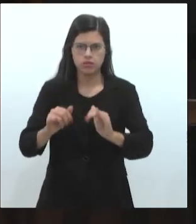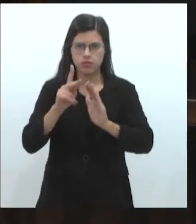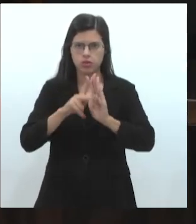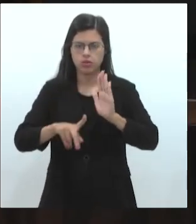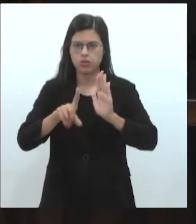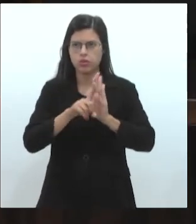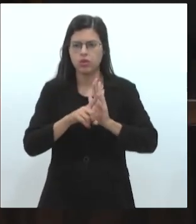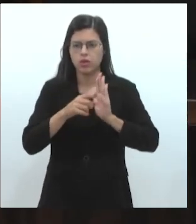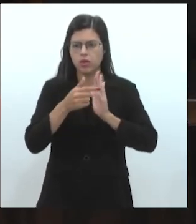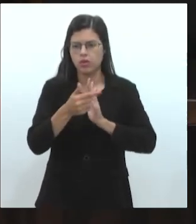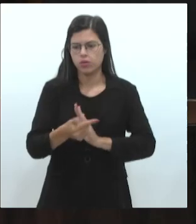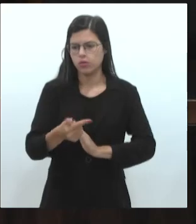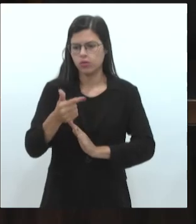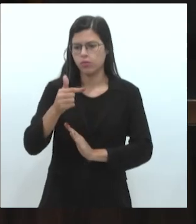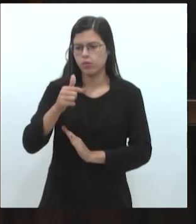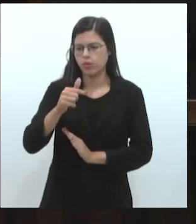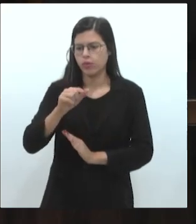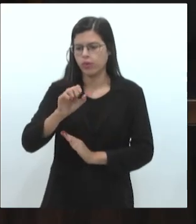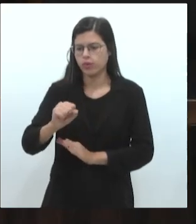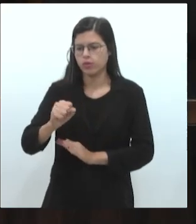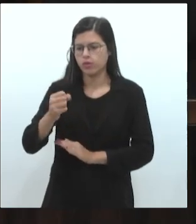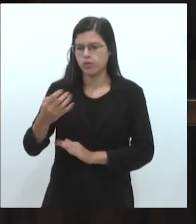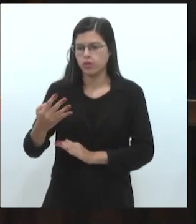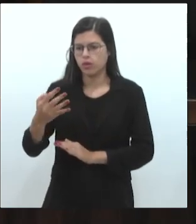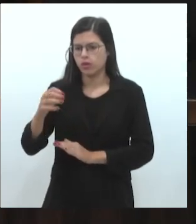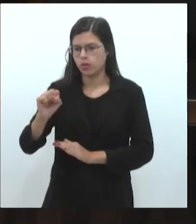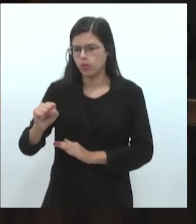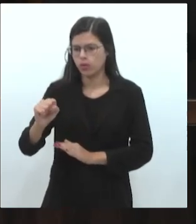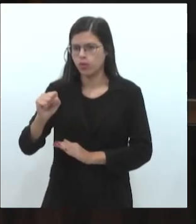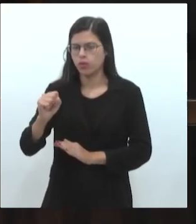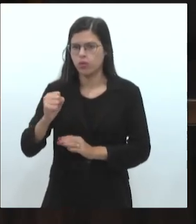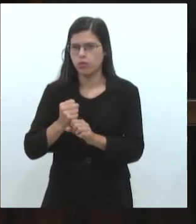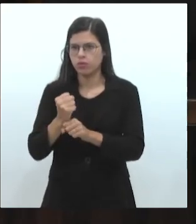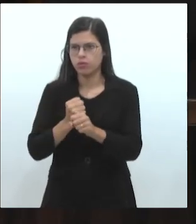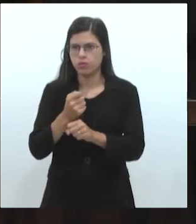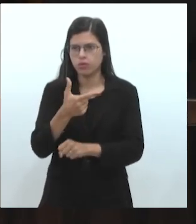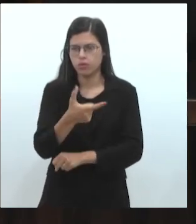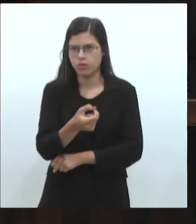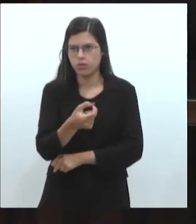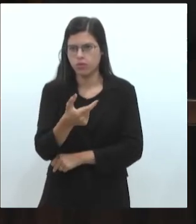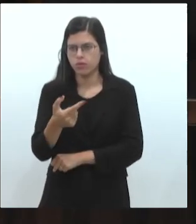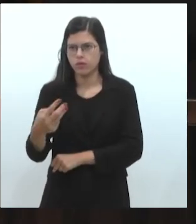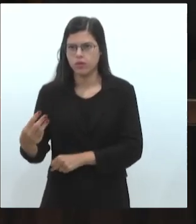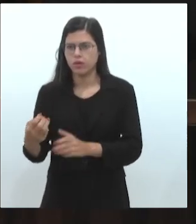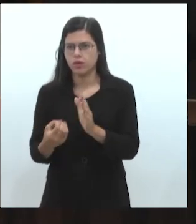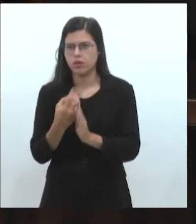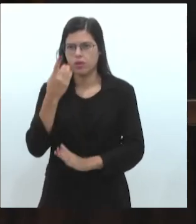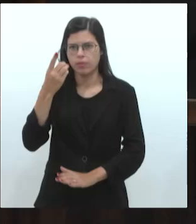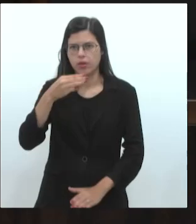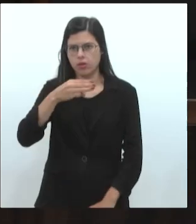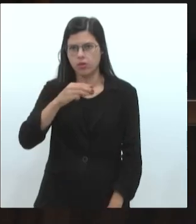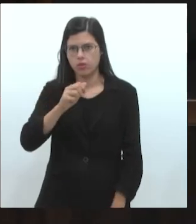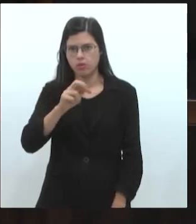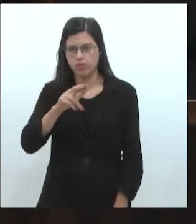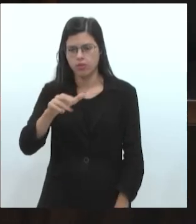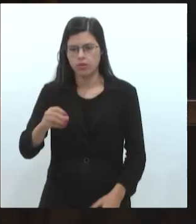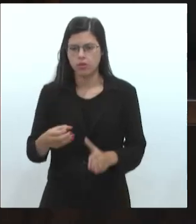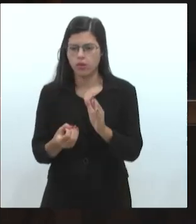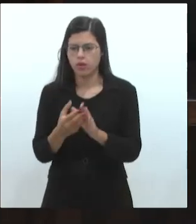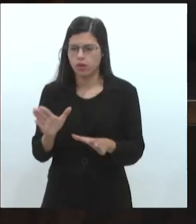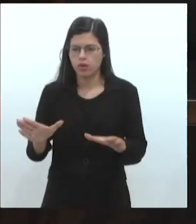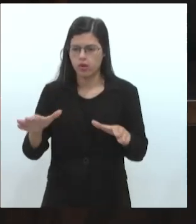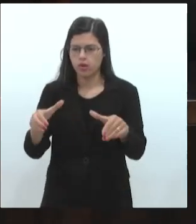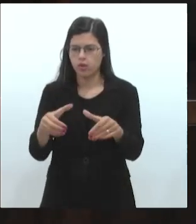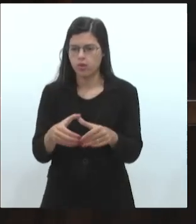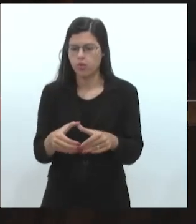número 2.848, de 2023, de autoria do deputado Márcio Glauberto, que cria comissão especial de